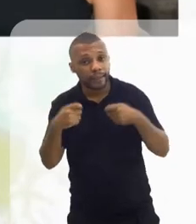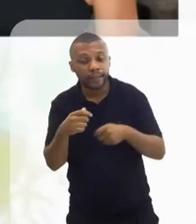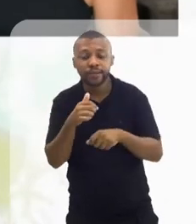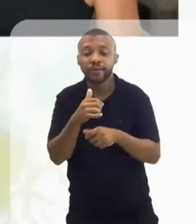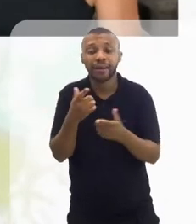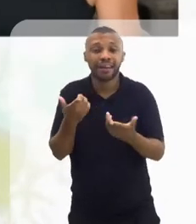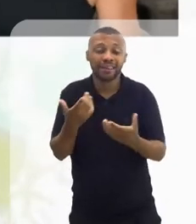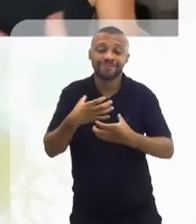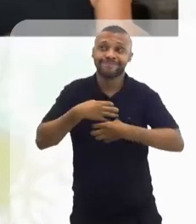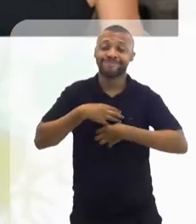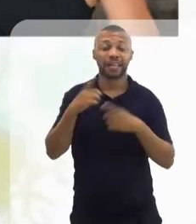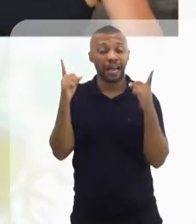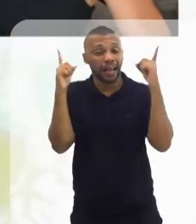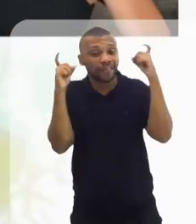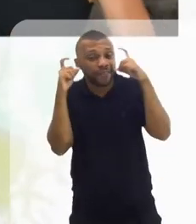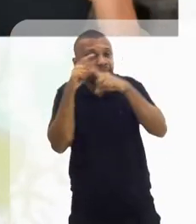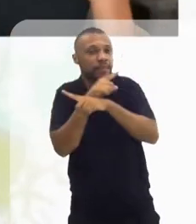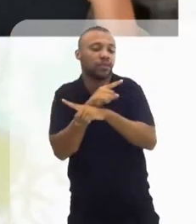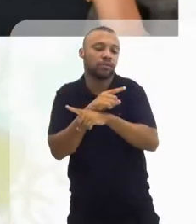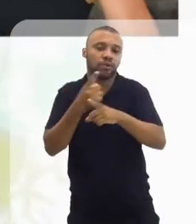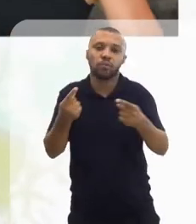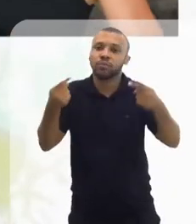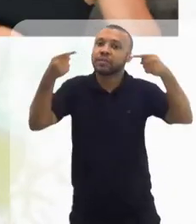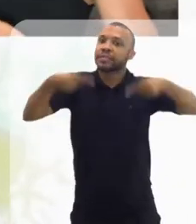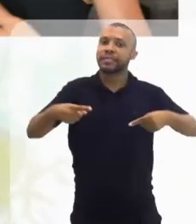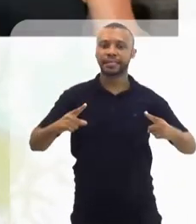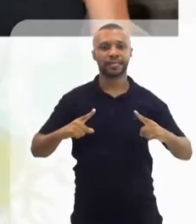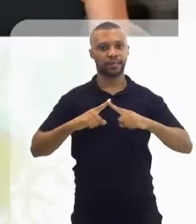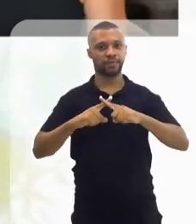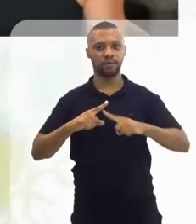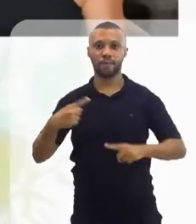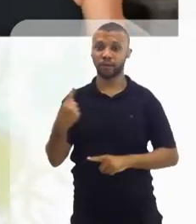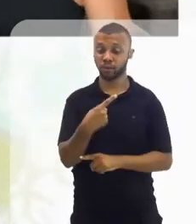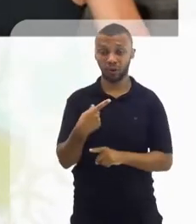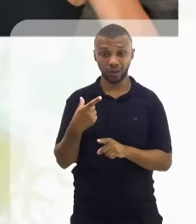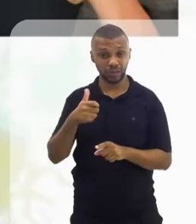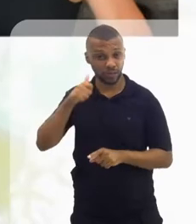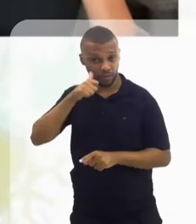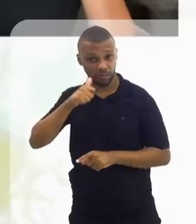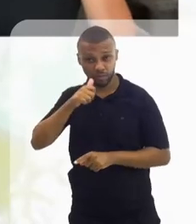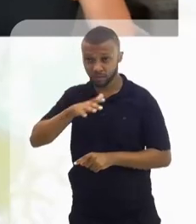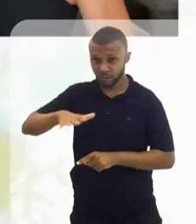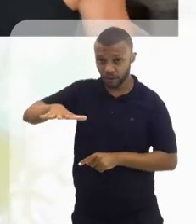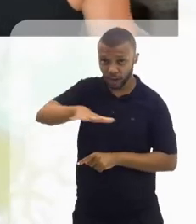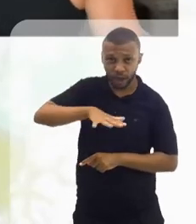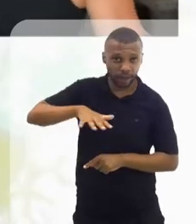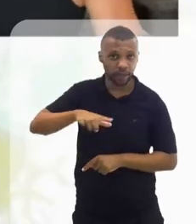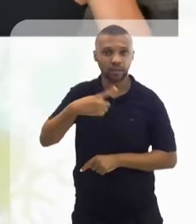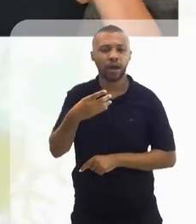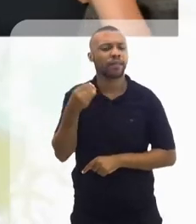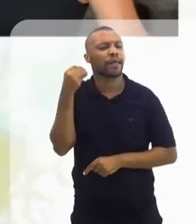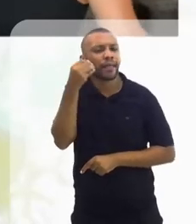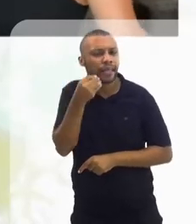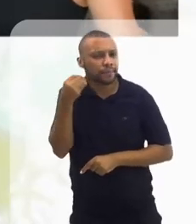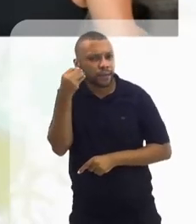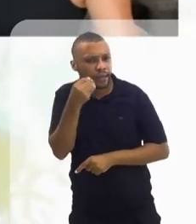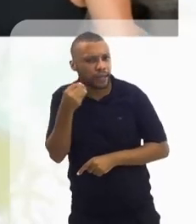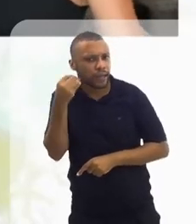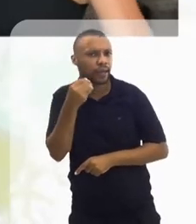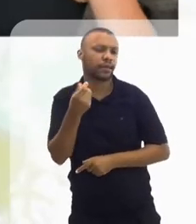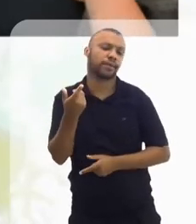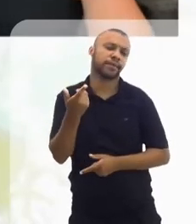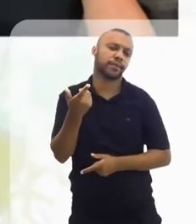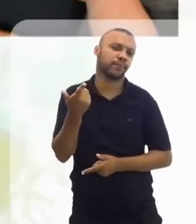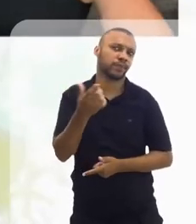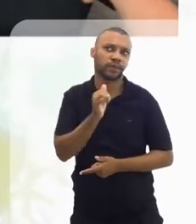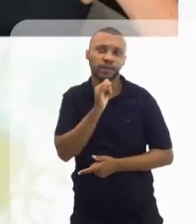que É muito difícil também. Eu acho que é um grande desafio para nós mulheres, né, que vivemos